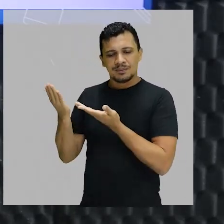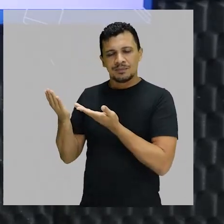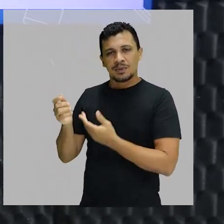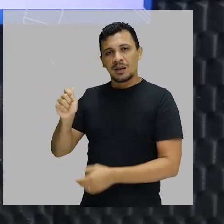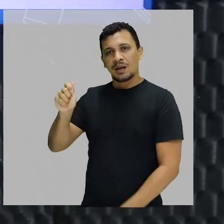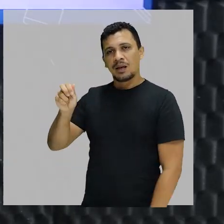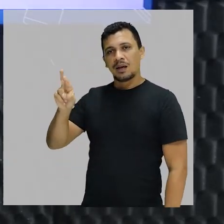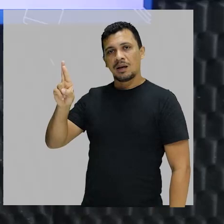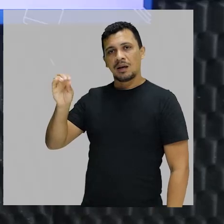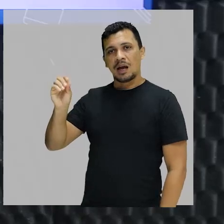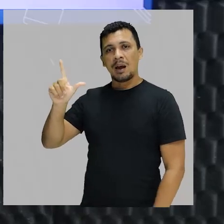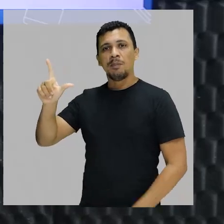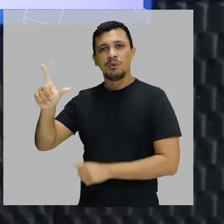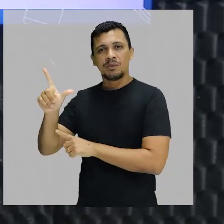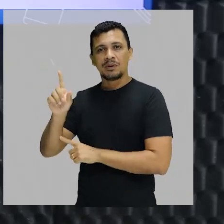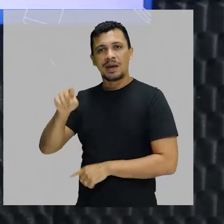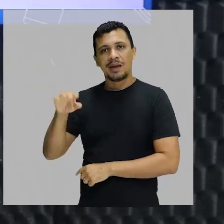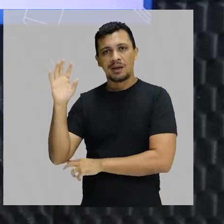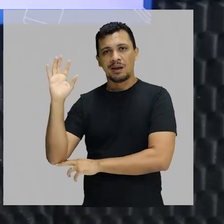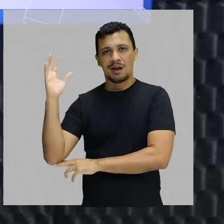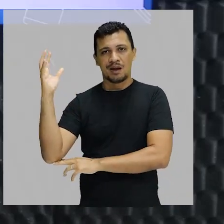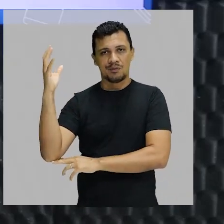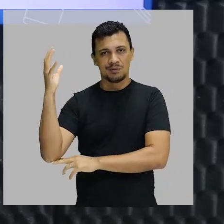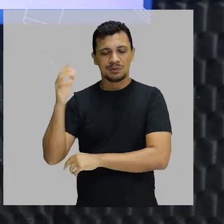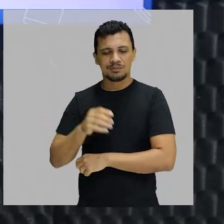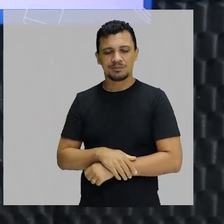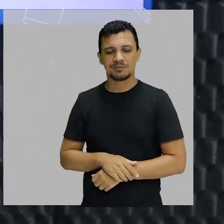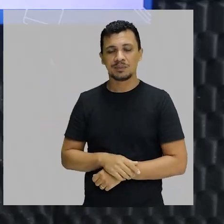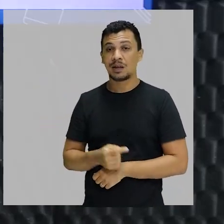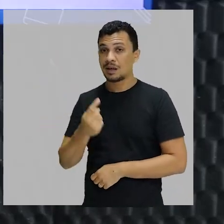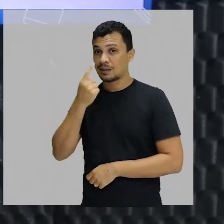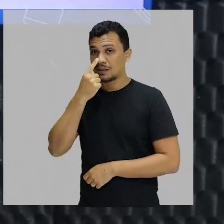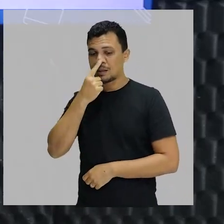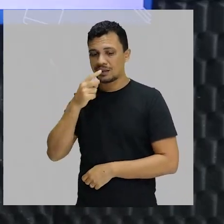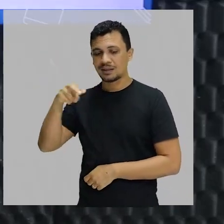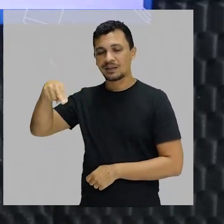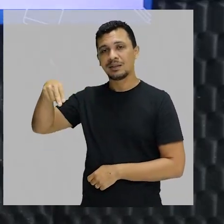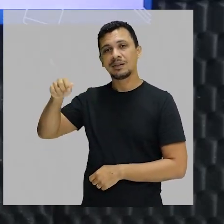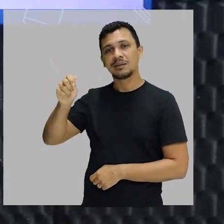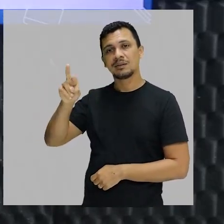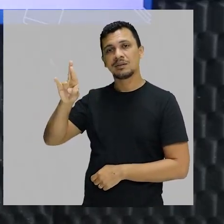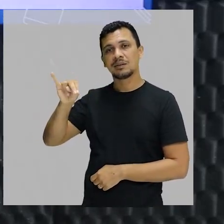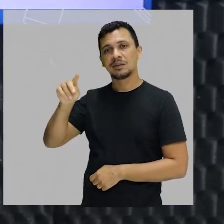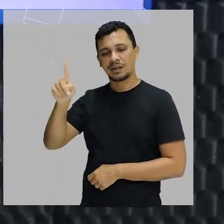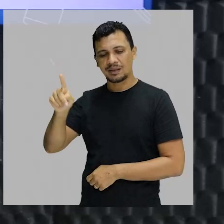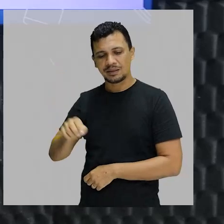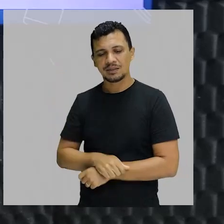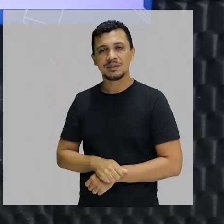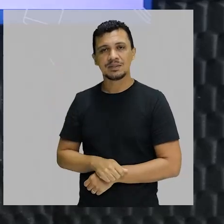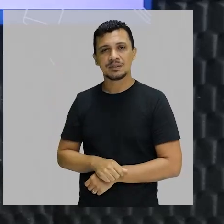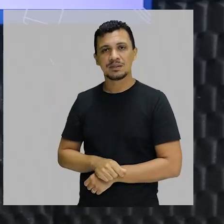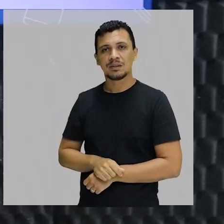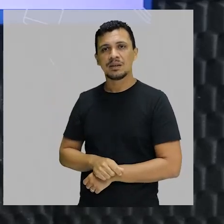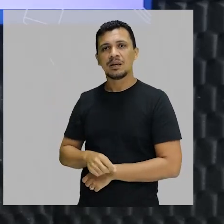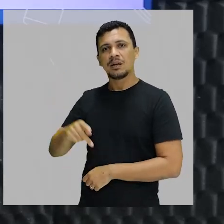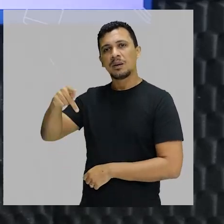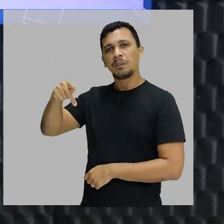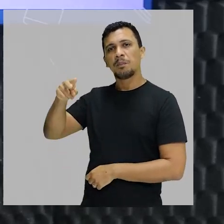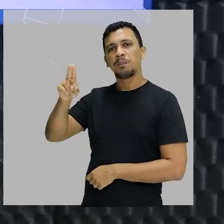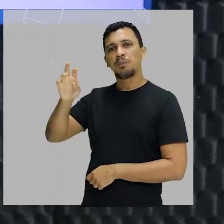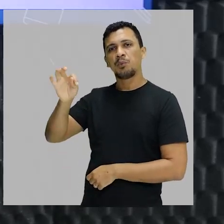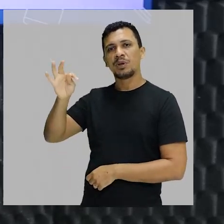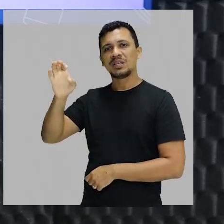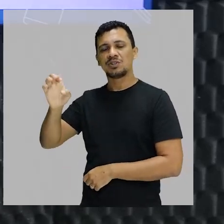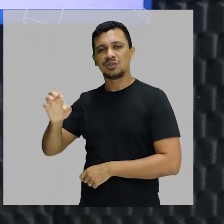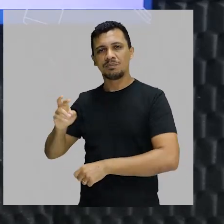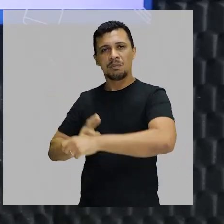a árvore, la, nariz, el puente. O que vocês estão observando aqui, né? A